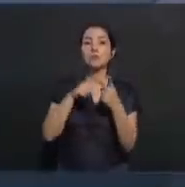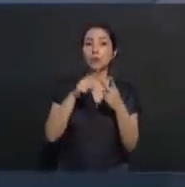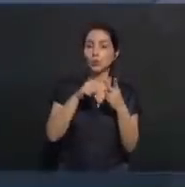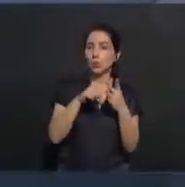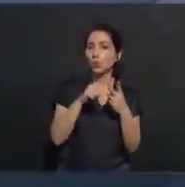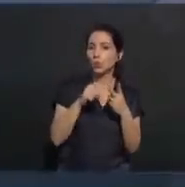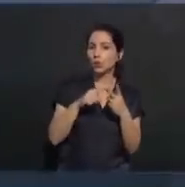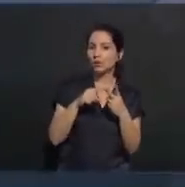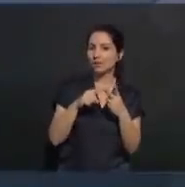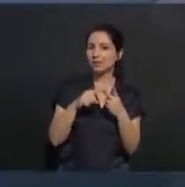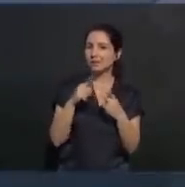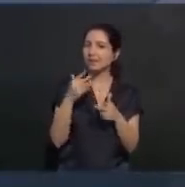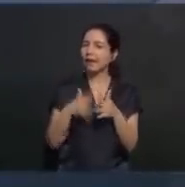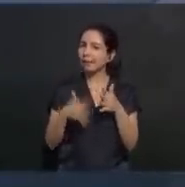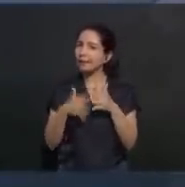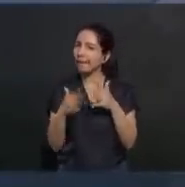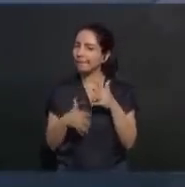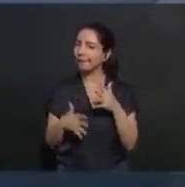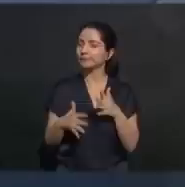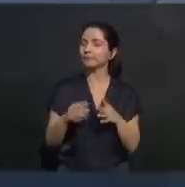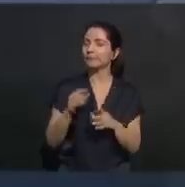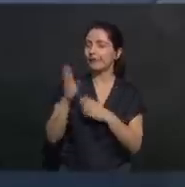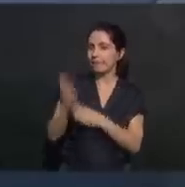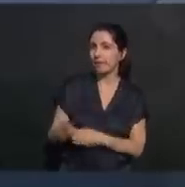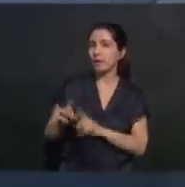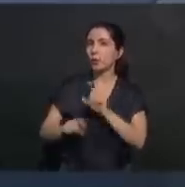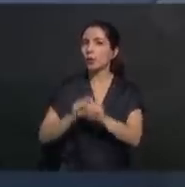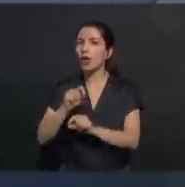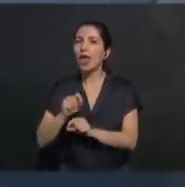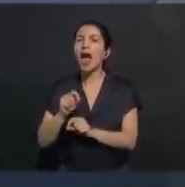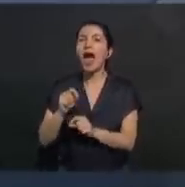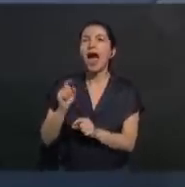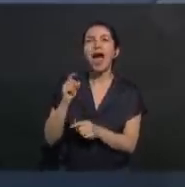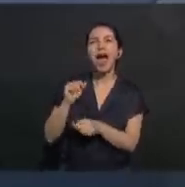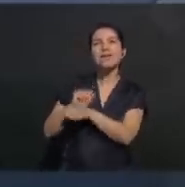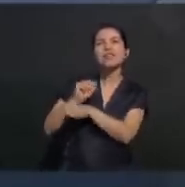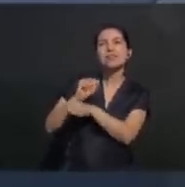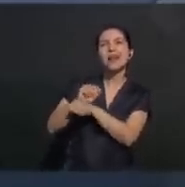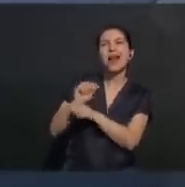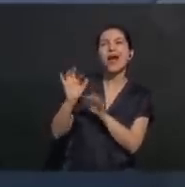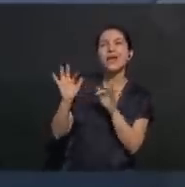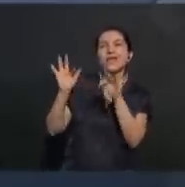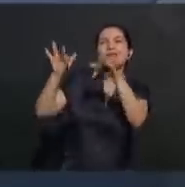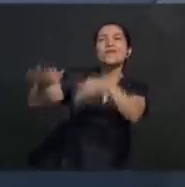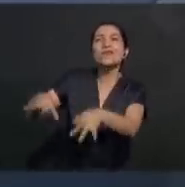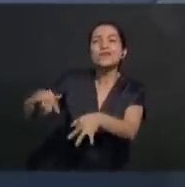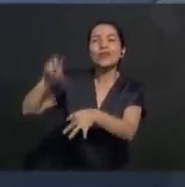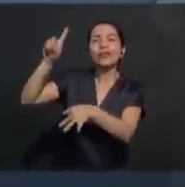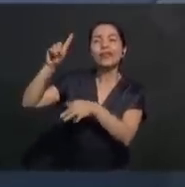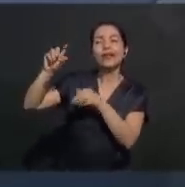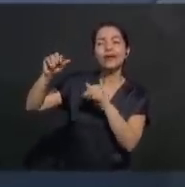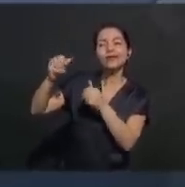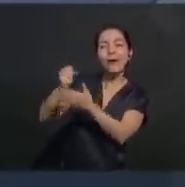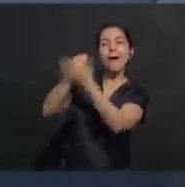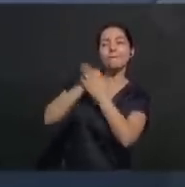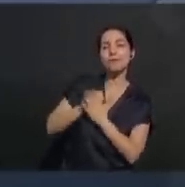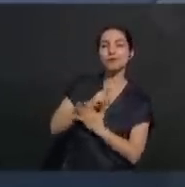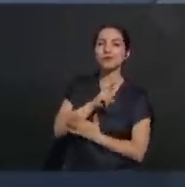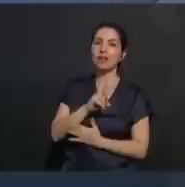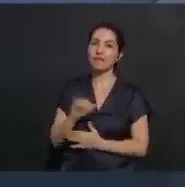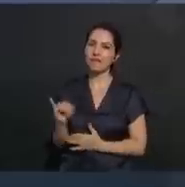fiel é o pensamento de que no final Deus vai dar um jeitinho e nós acabaremos tendo um futuro maravilhoso, mesmo tendo sido infiéis.